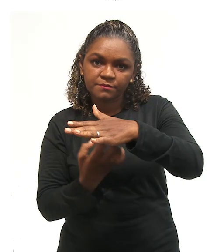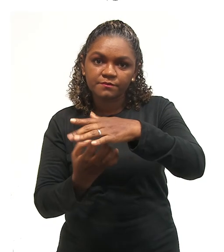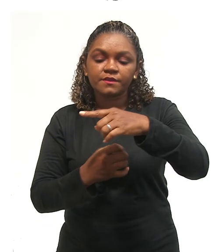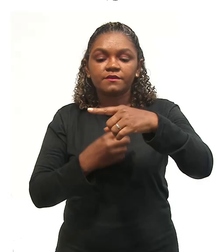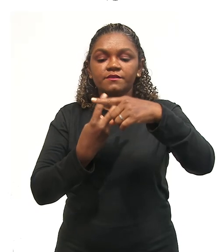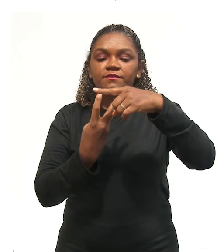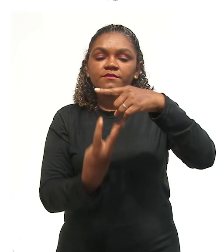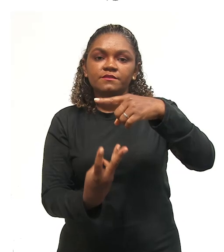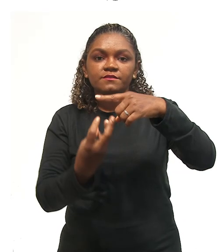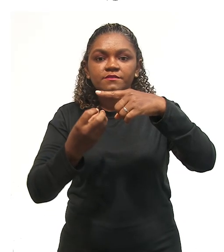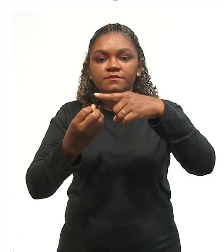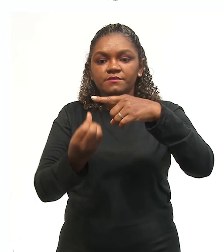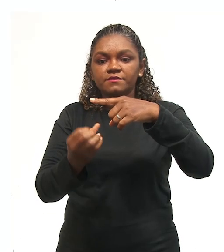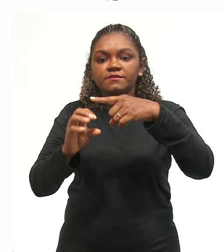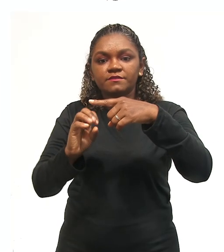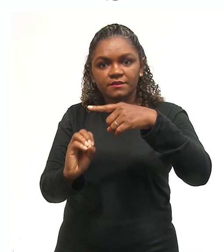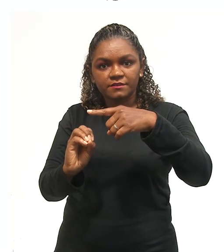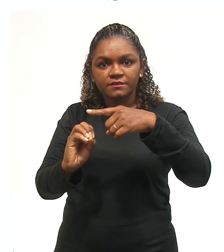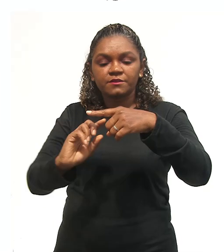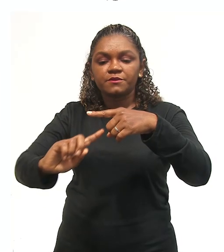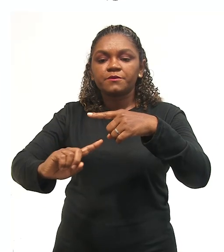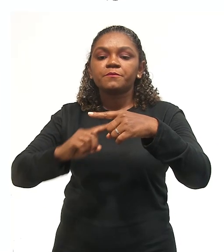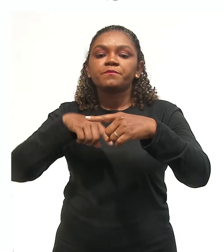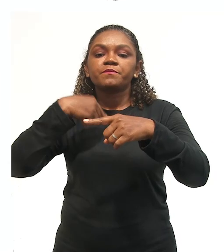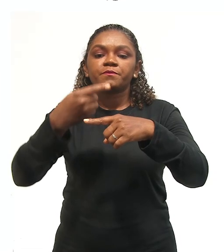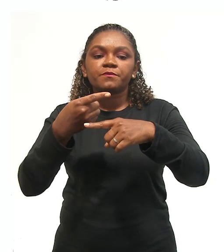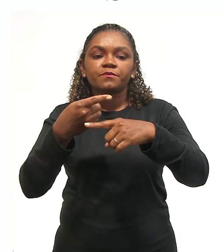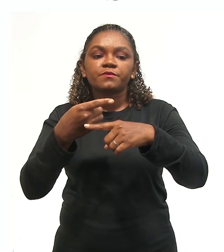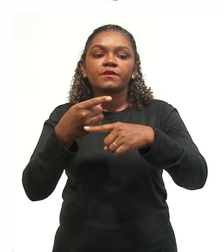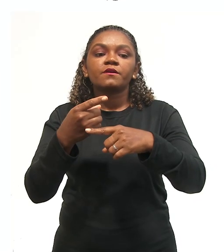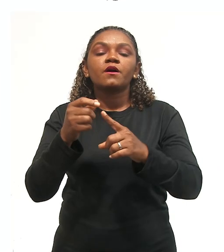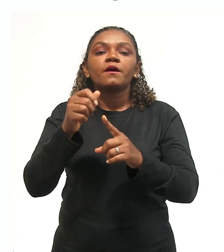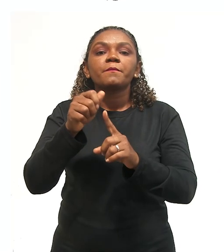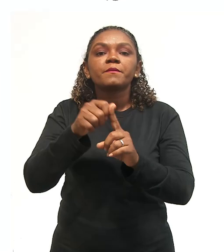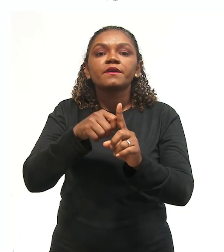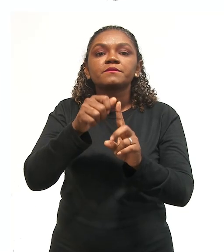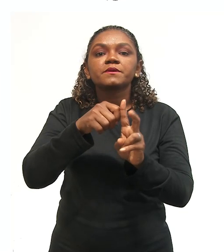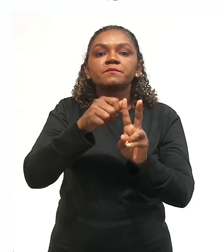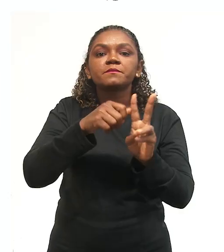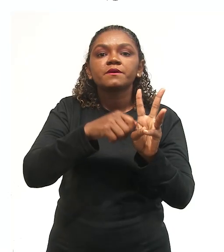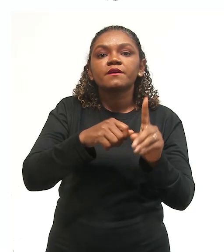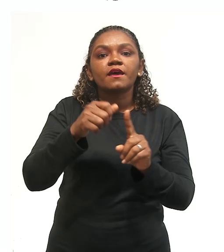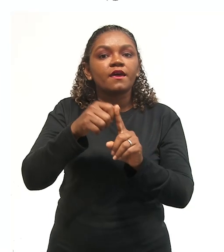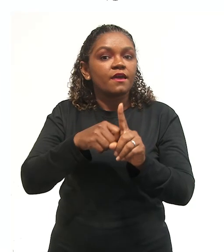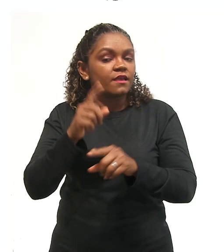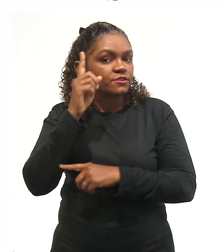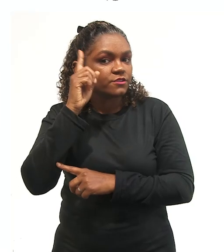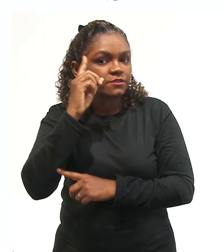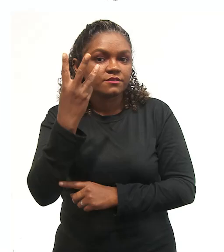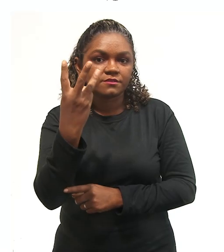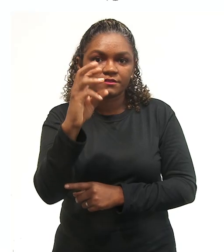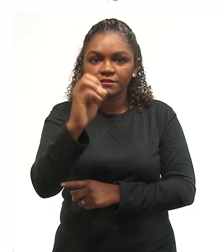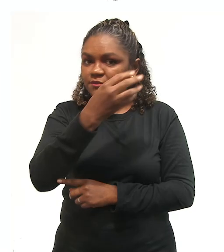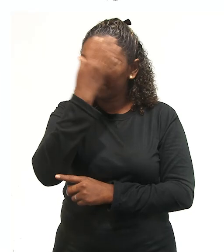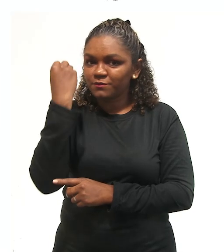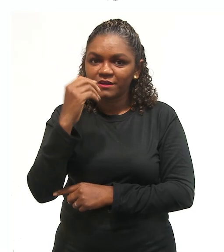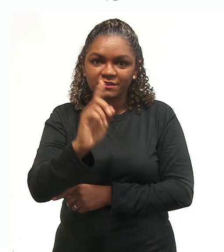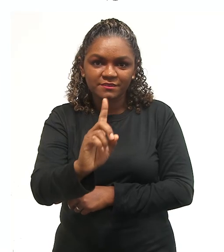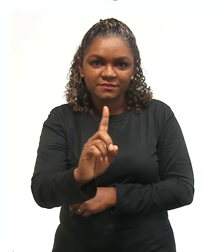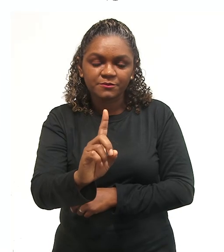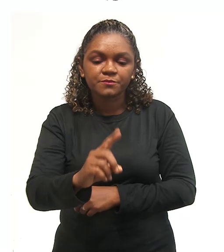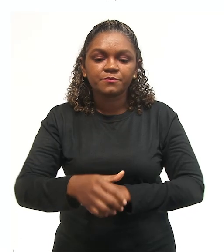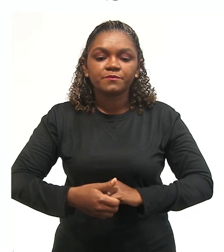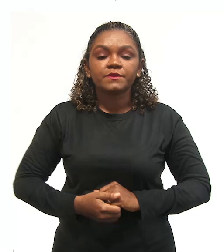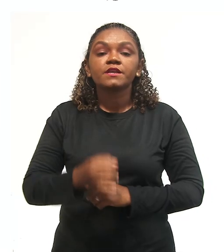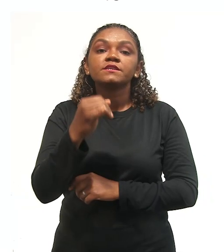comercial são 360 dias, os 12 meses duram apenas 30 dias, não